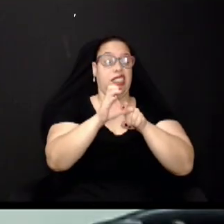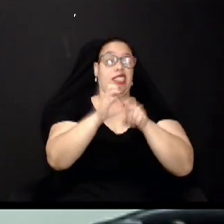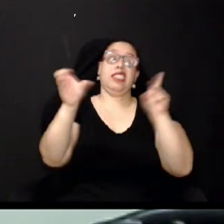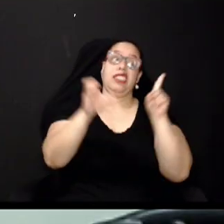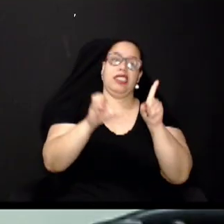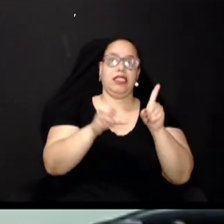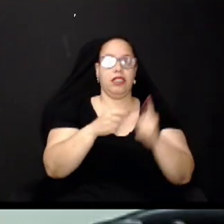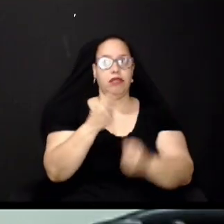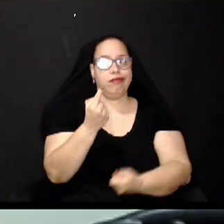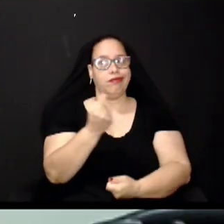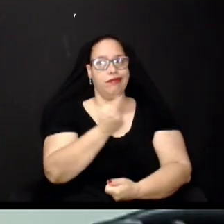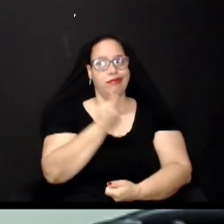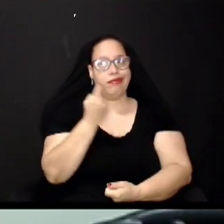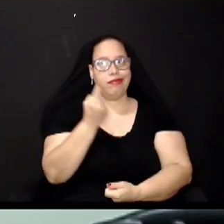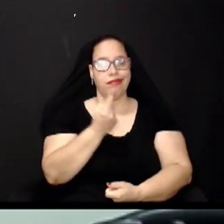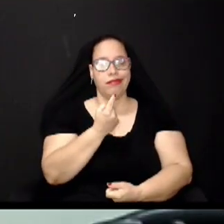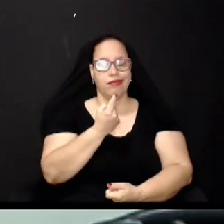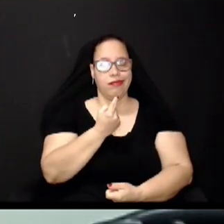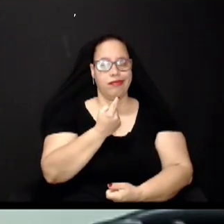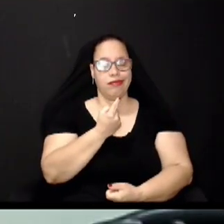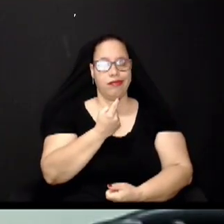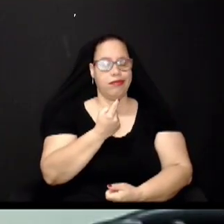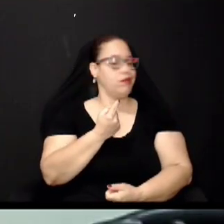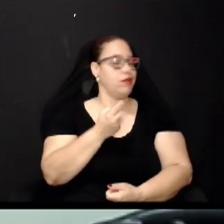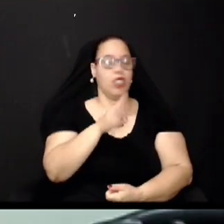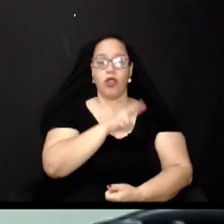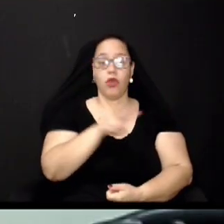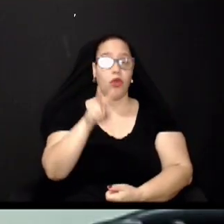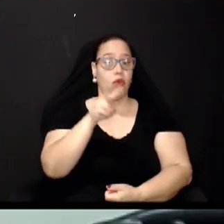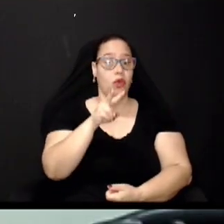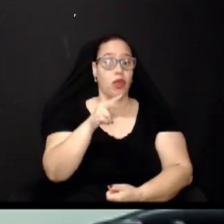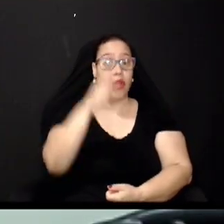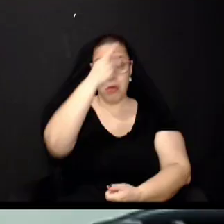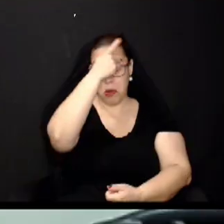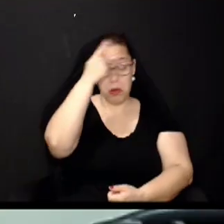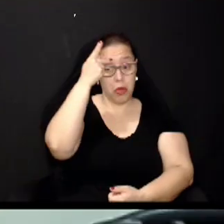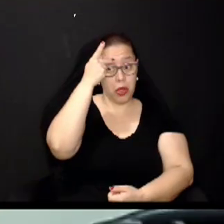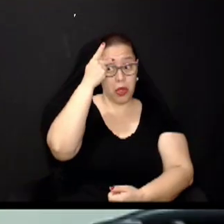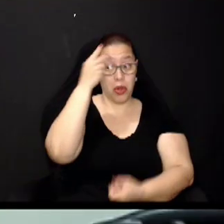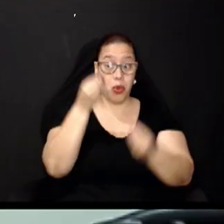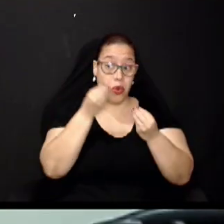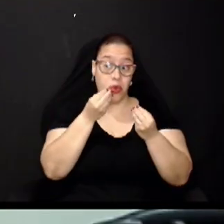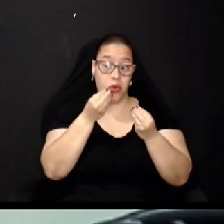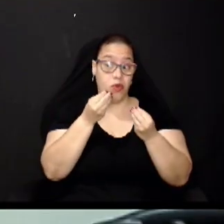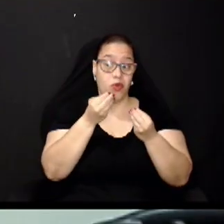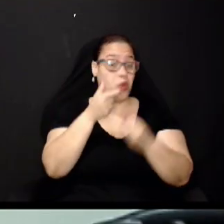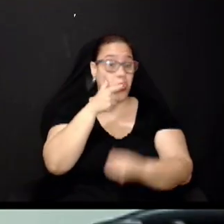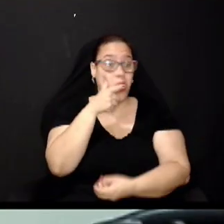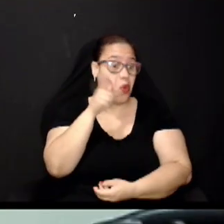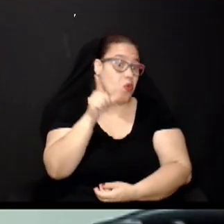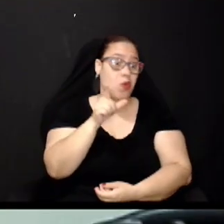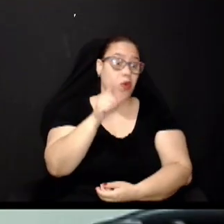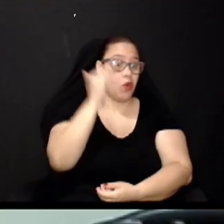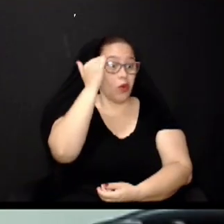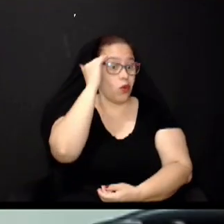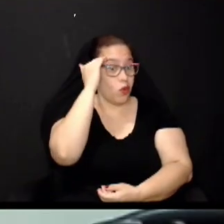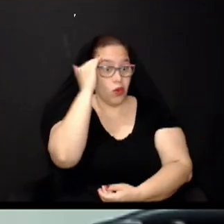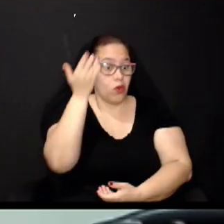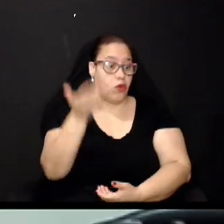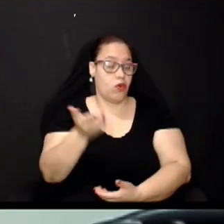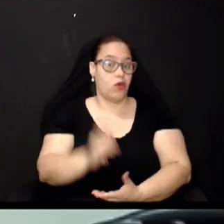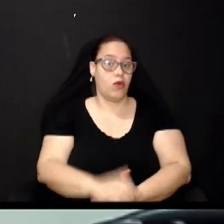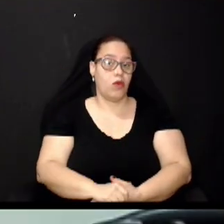mulheres não se vê sem a outra pessoa, como se não consegue se entender como um ser